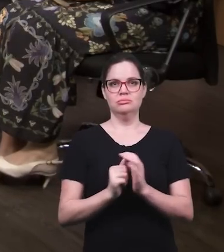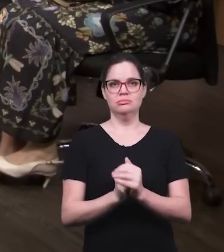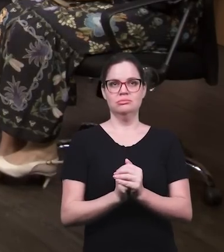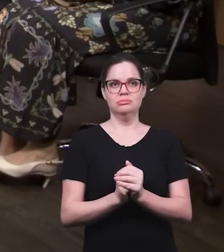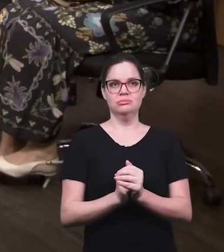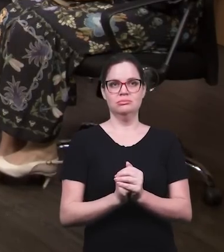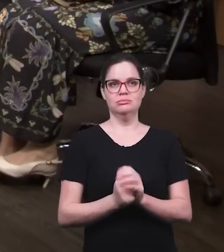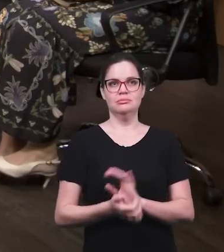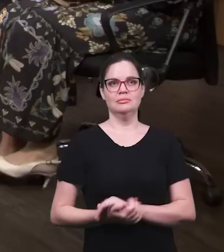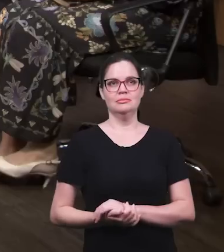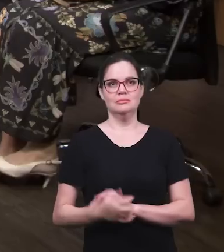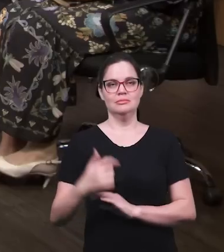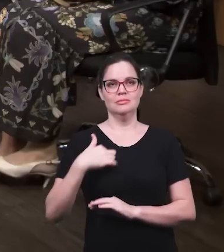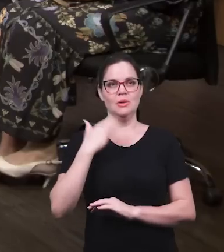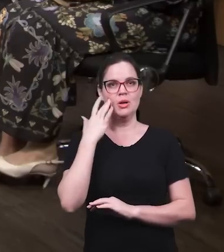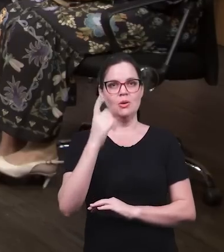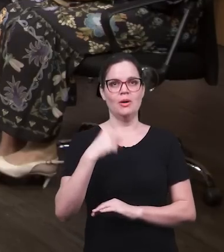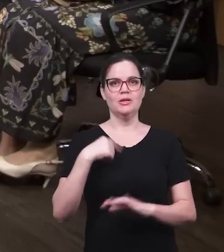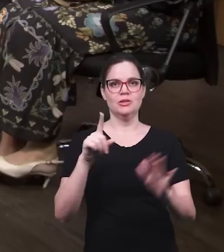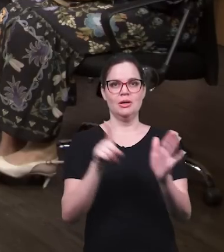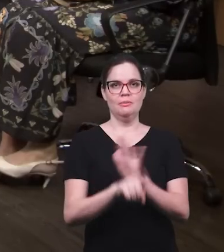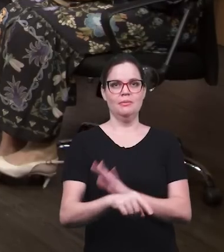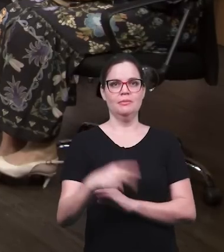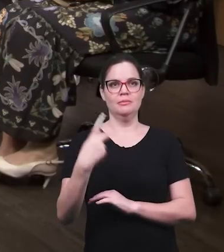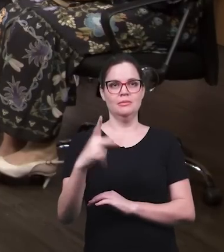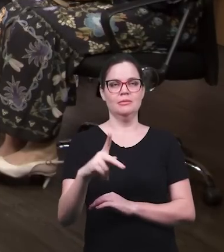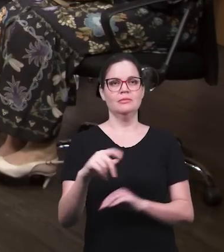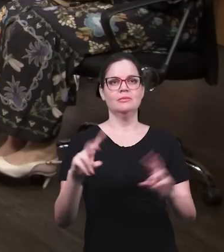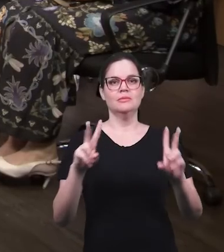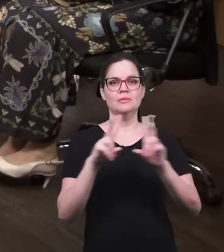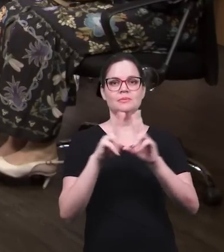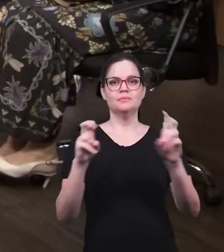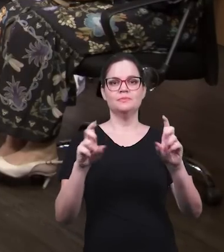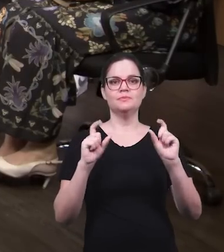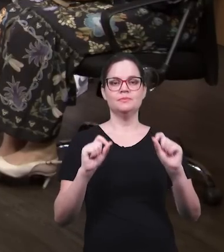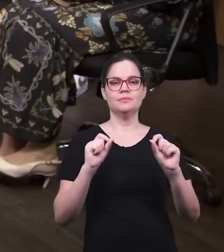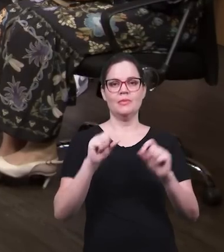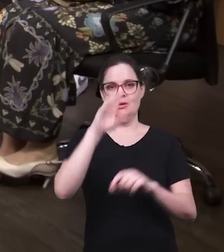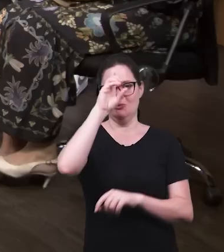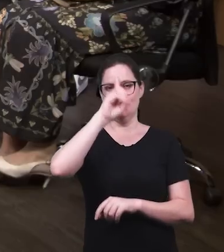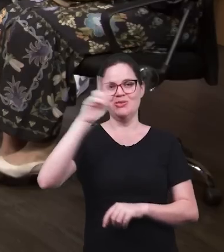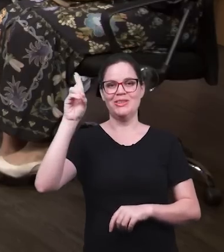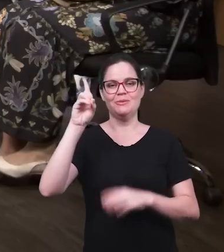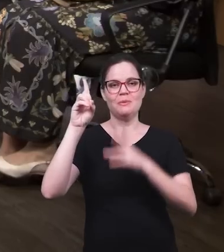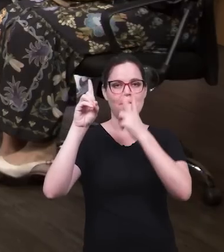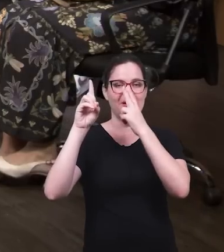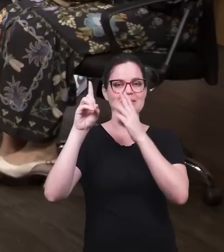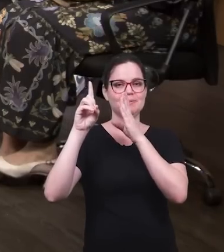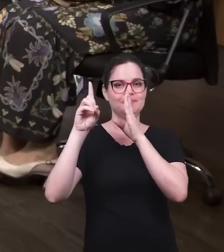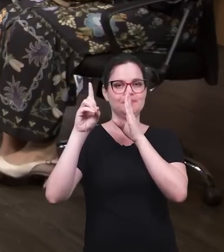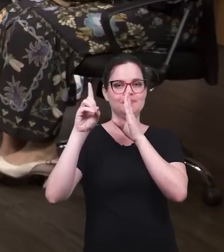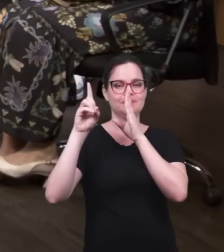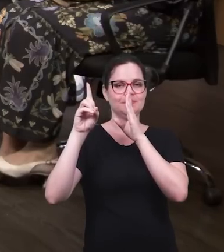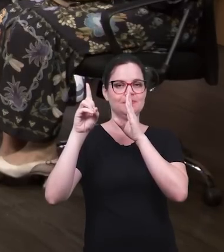Amém. Eu acho que a pergunta do Ivonei está ligado ao silêncio de